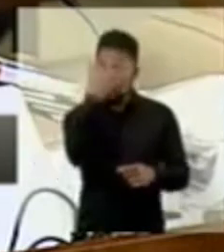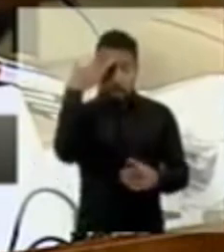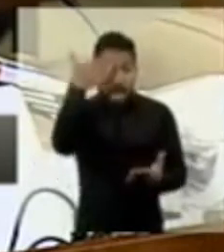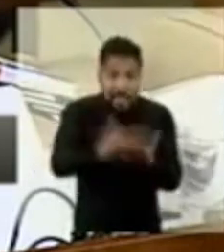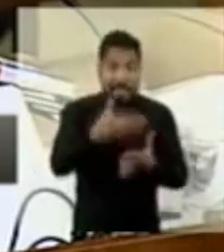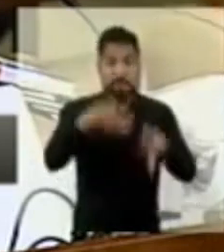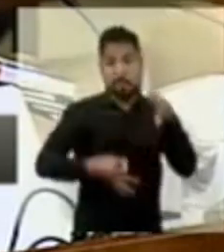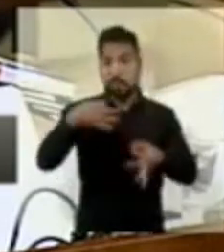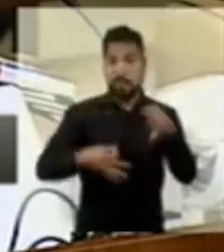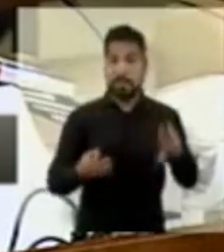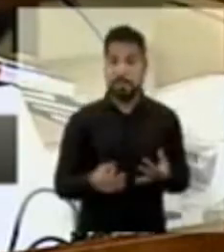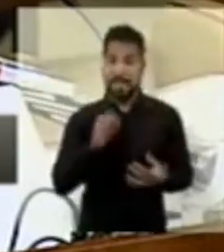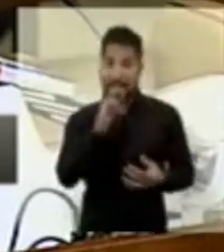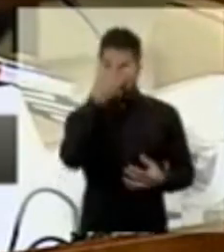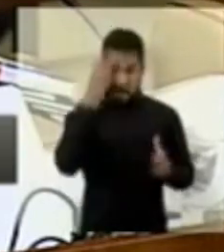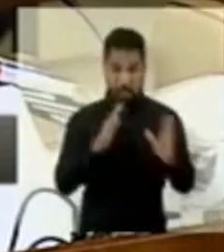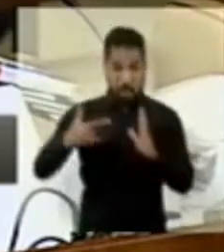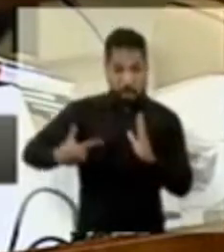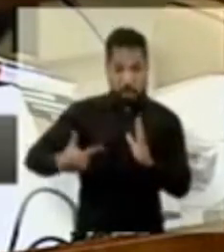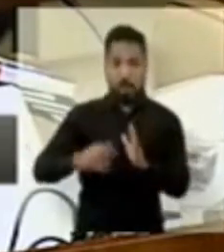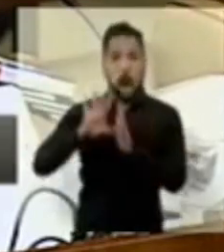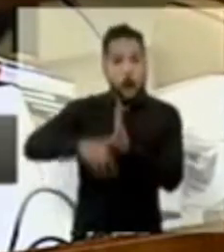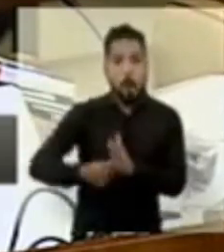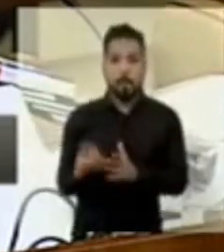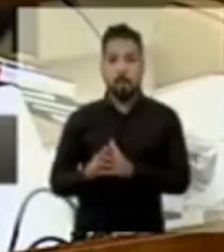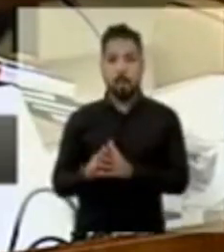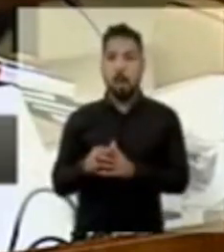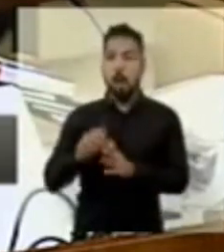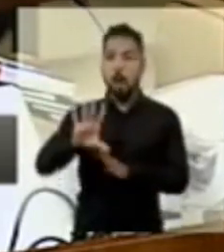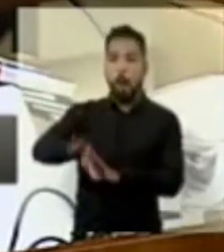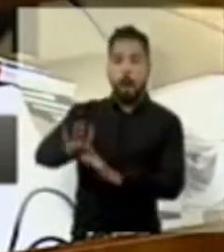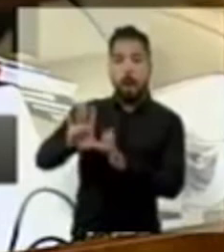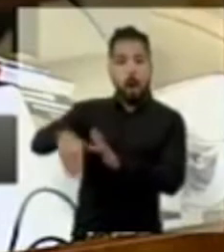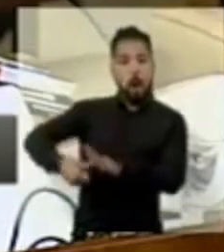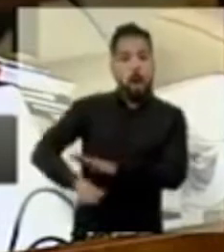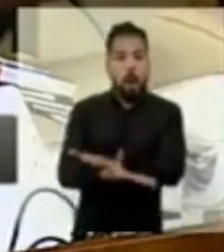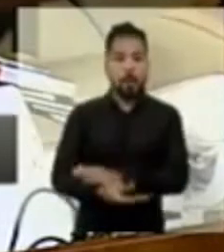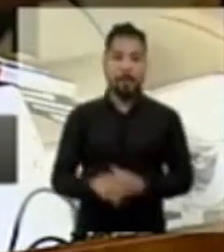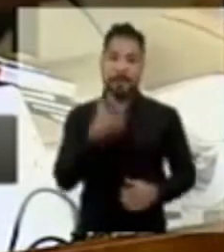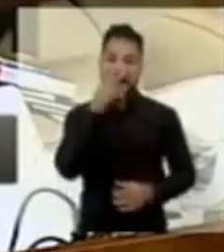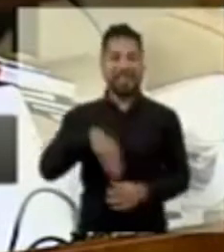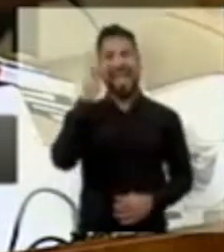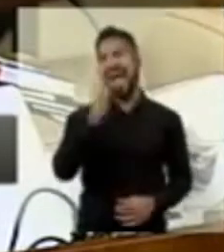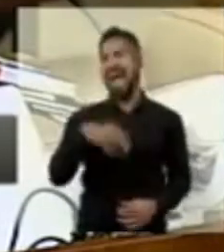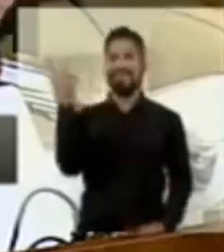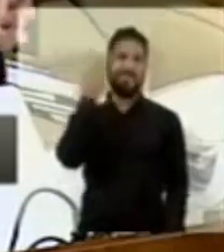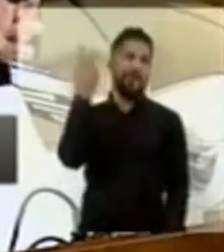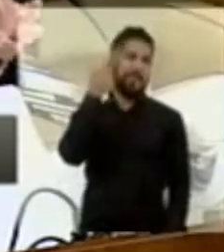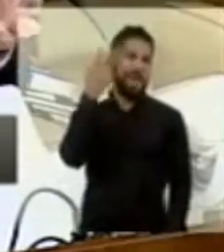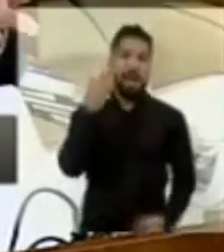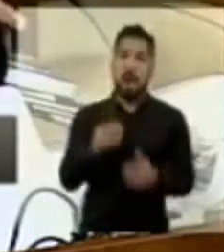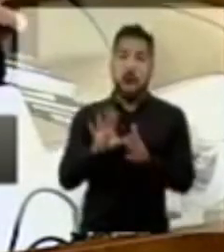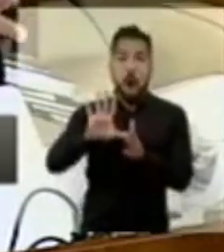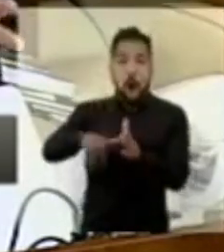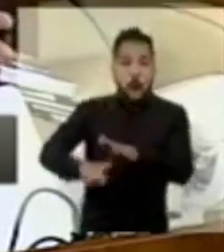grau roubo ou por estelionato ou como se considera que no brasil não são crimes violentos corrupção